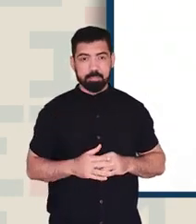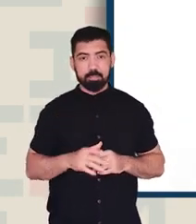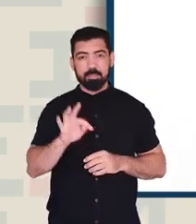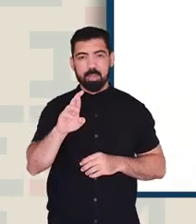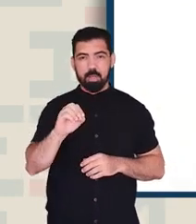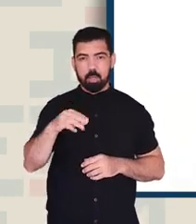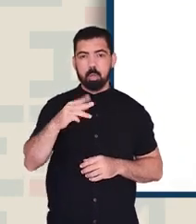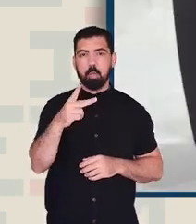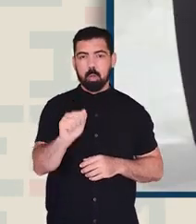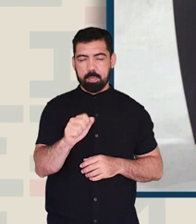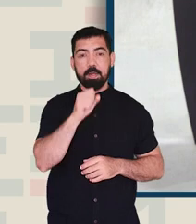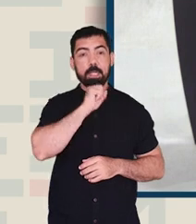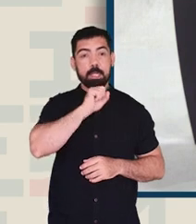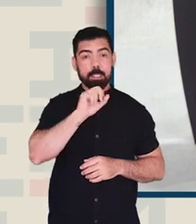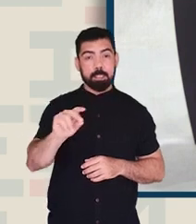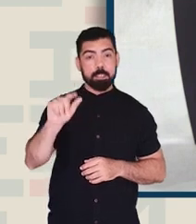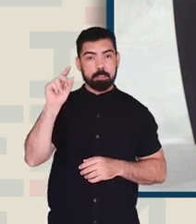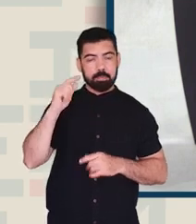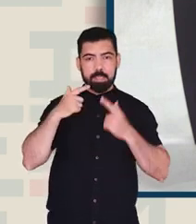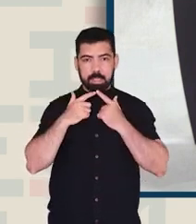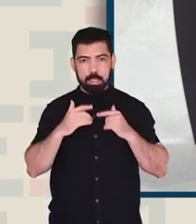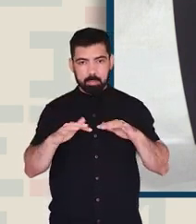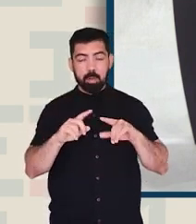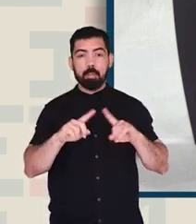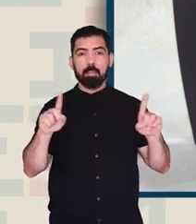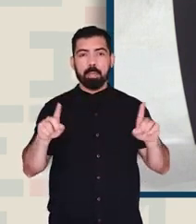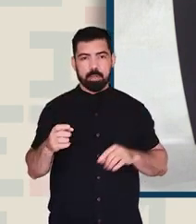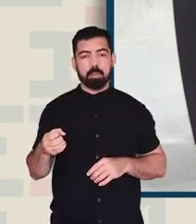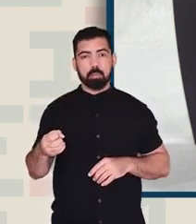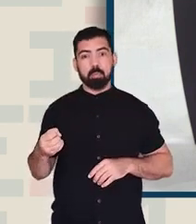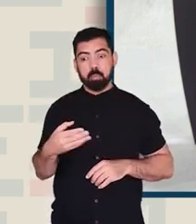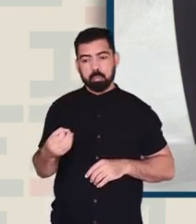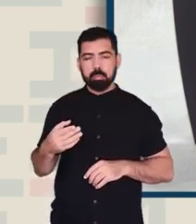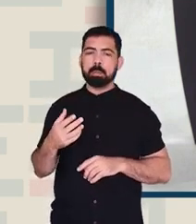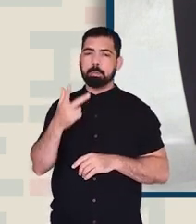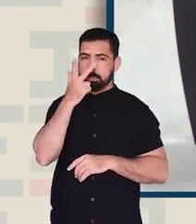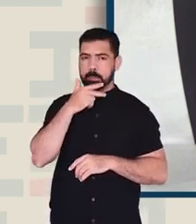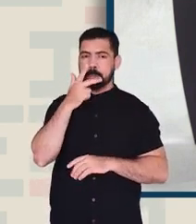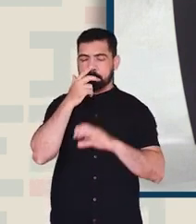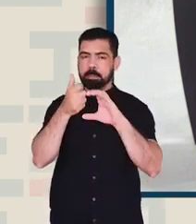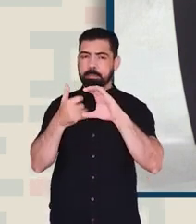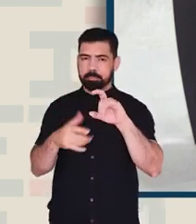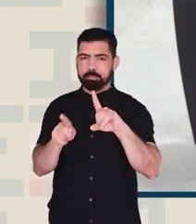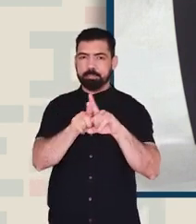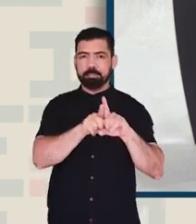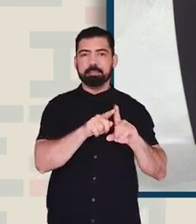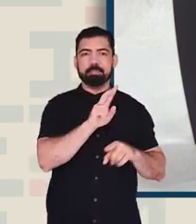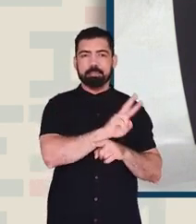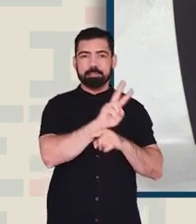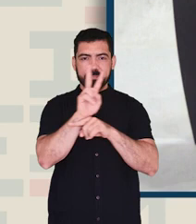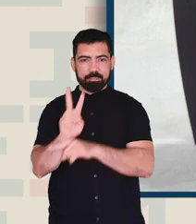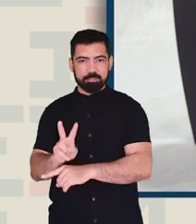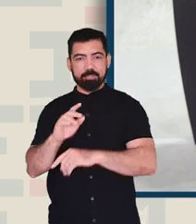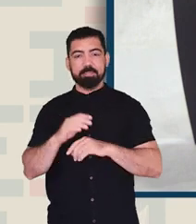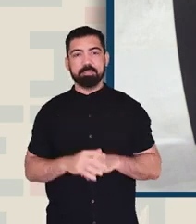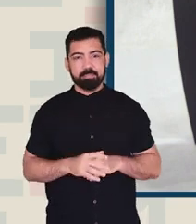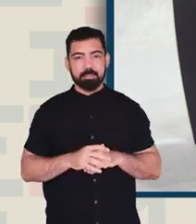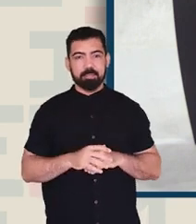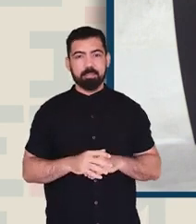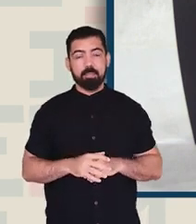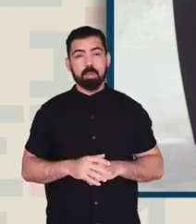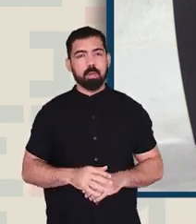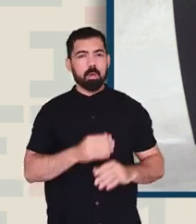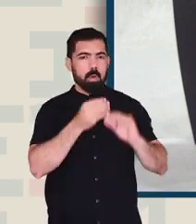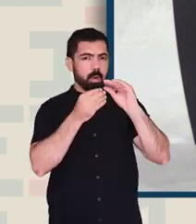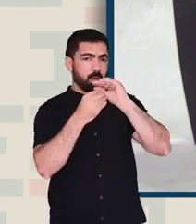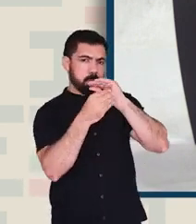trompa natural, mas o princípio com os instrumentos modernos é o mesmo, tá certo? Nos instrumentos de metais, a